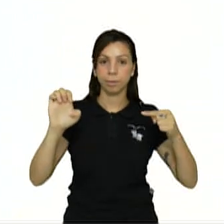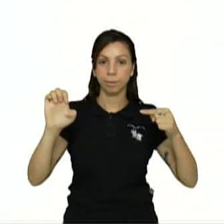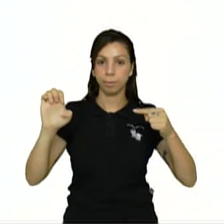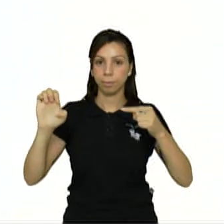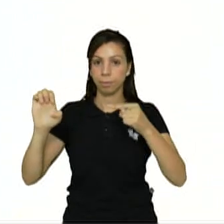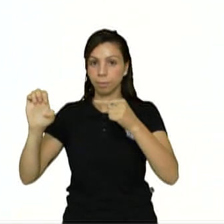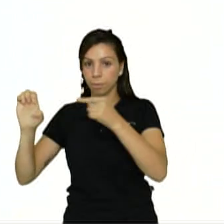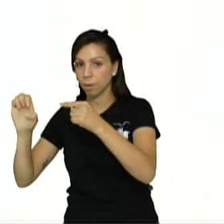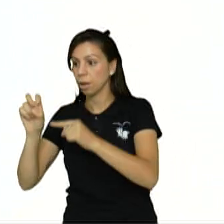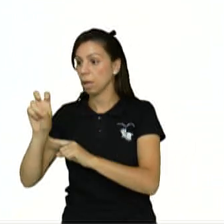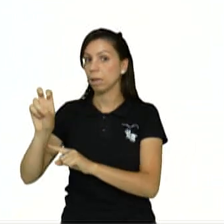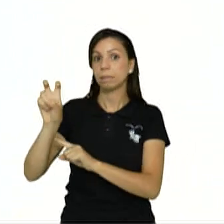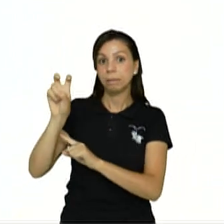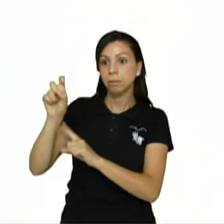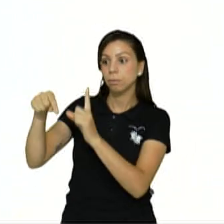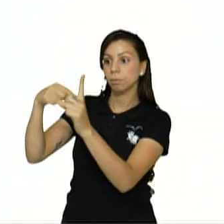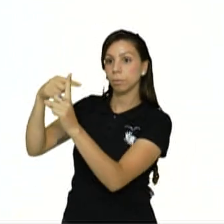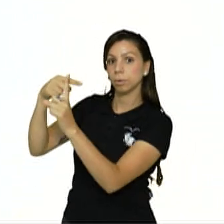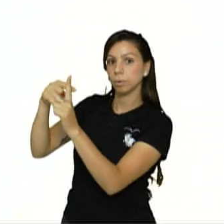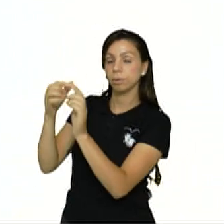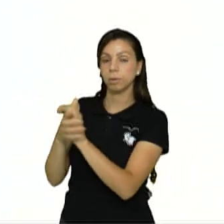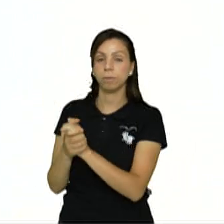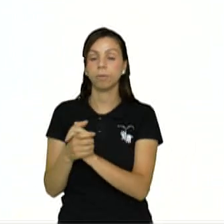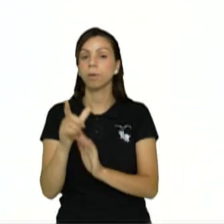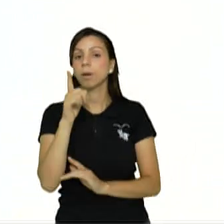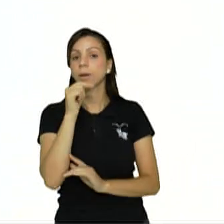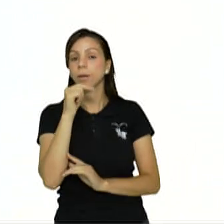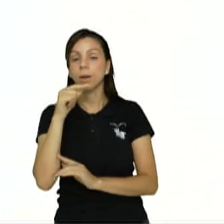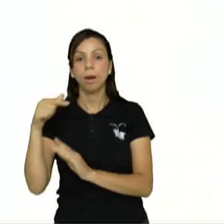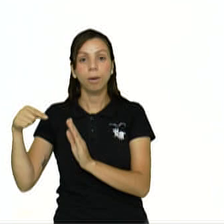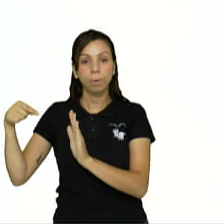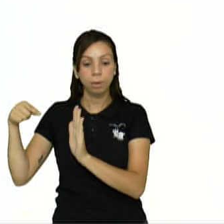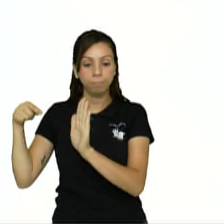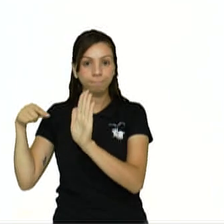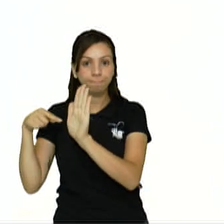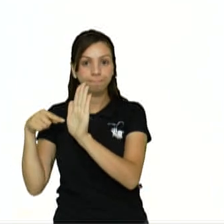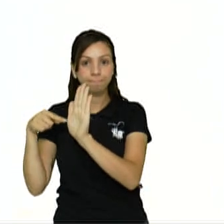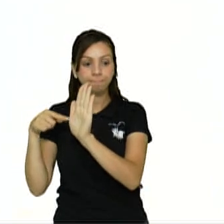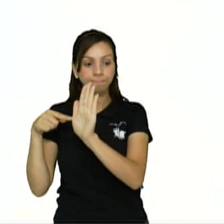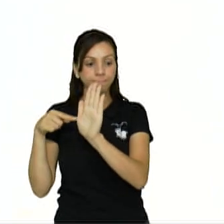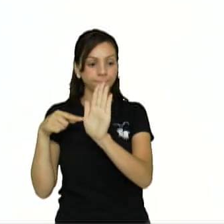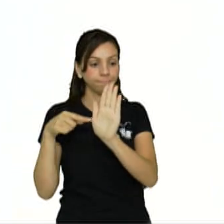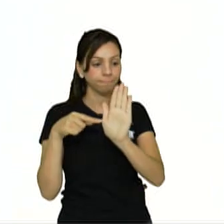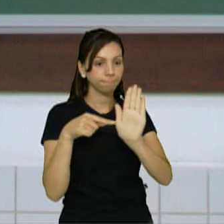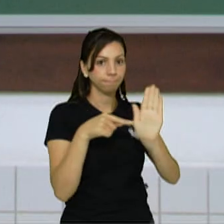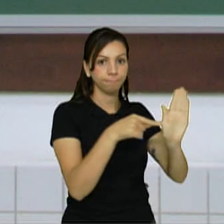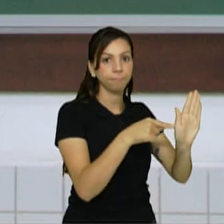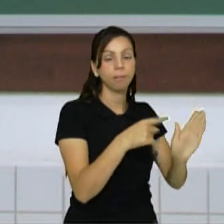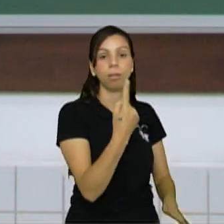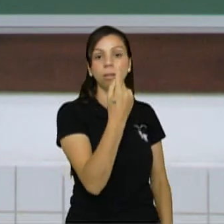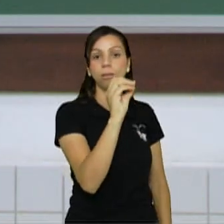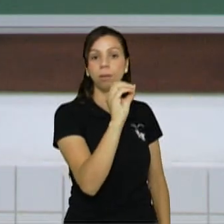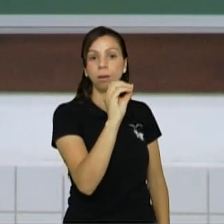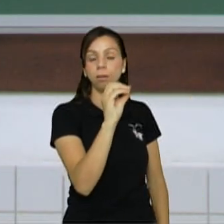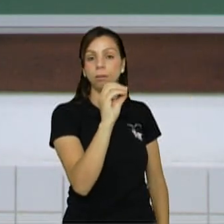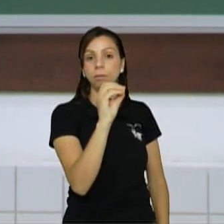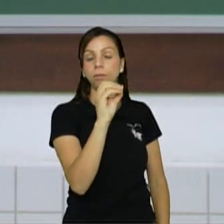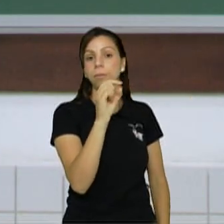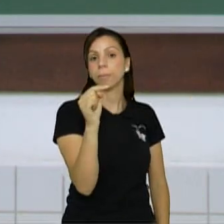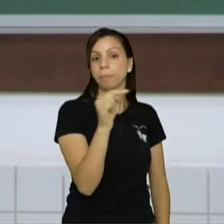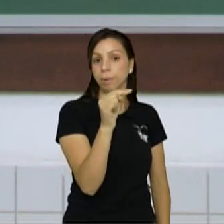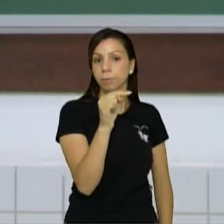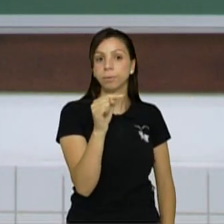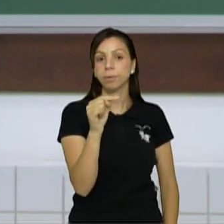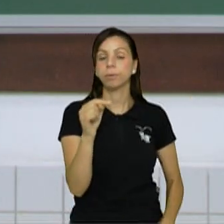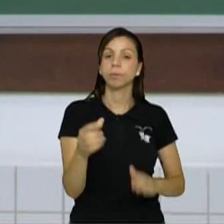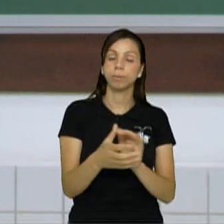5 positivo e a correnteza está passando a 10 negativo. Como resultado, pessoal, ele vai se deslocar a 5